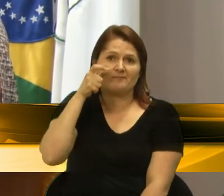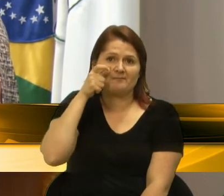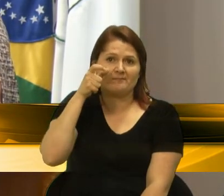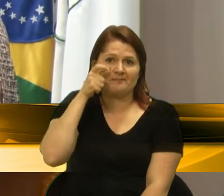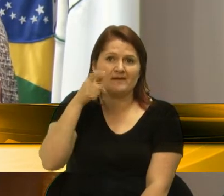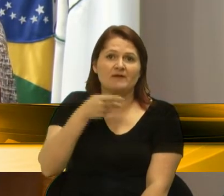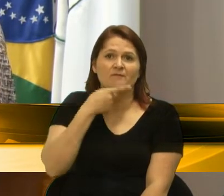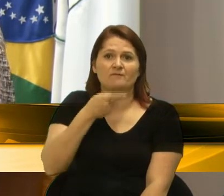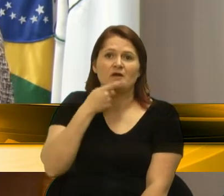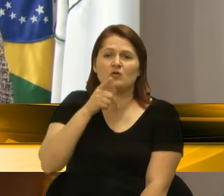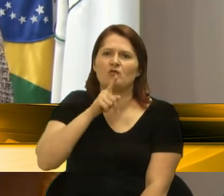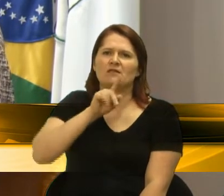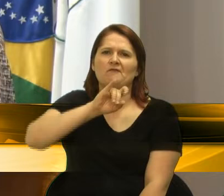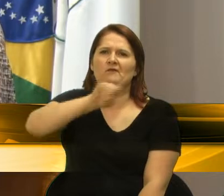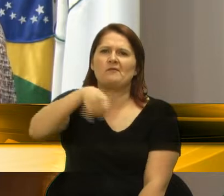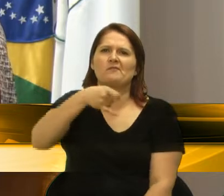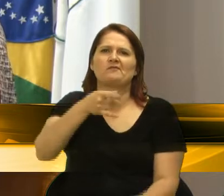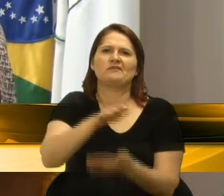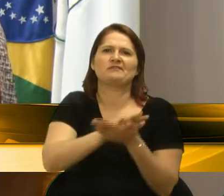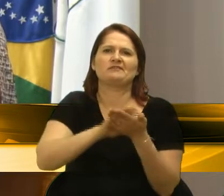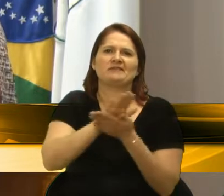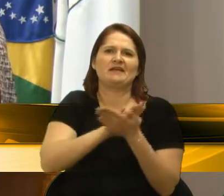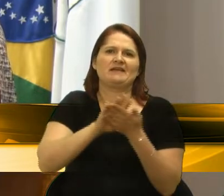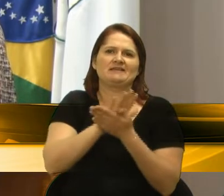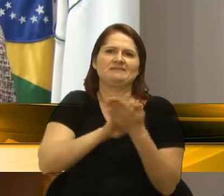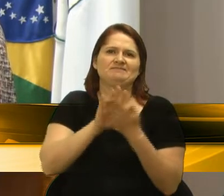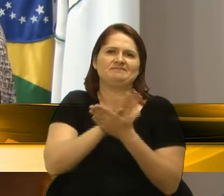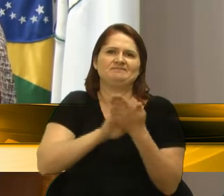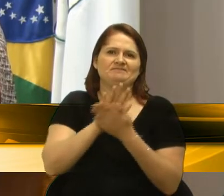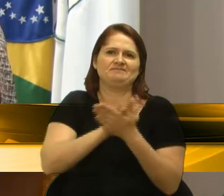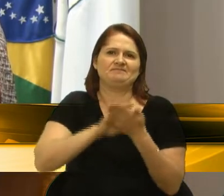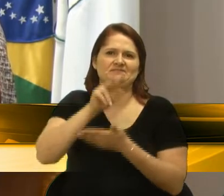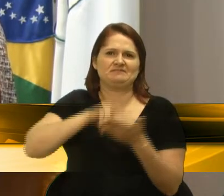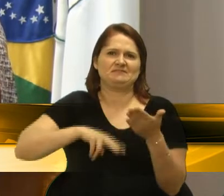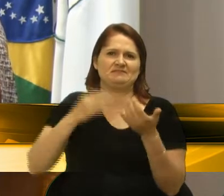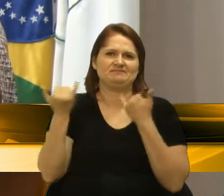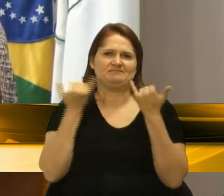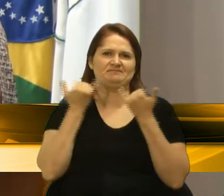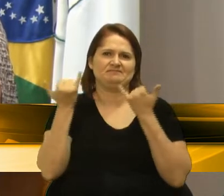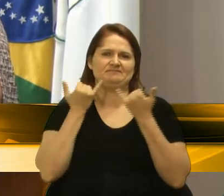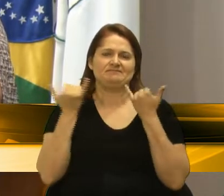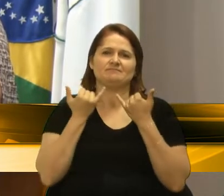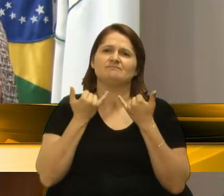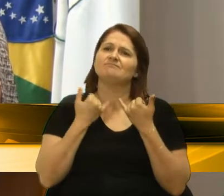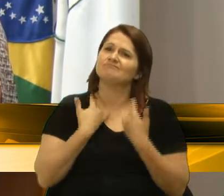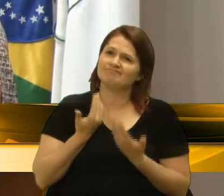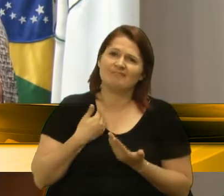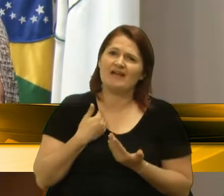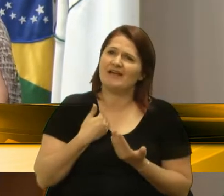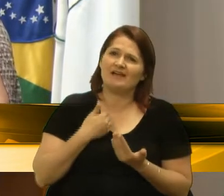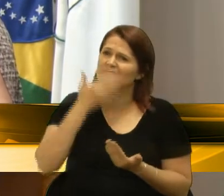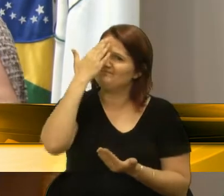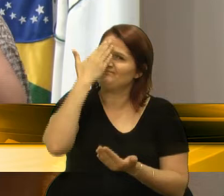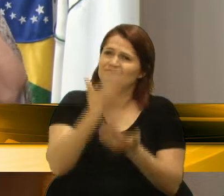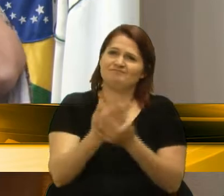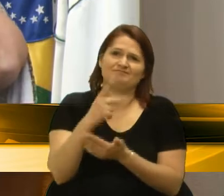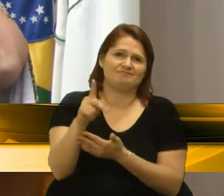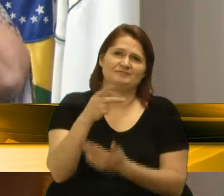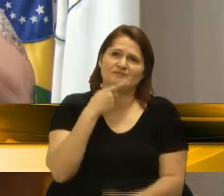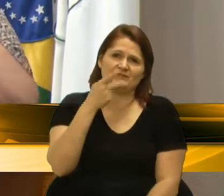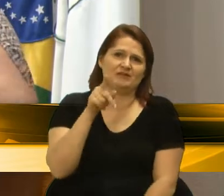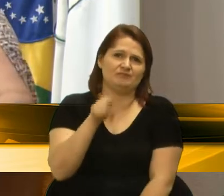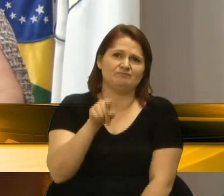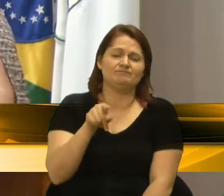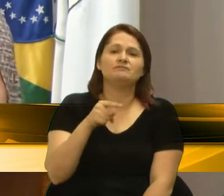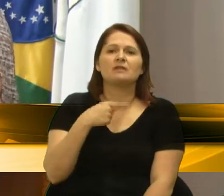por ninguém. Pois digo, vereador, não acredito nesta sua informação. Eu acredito que tenhamos